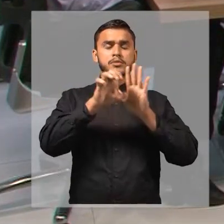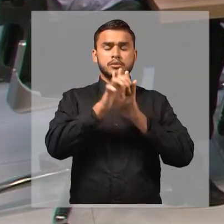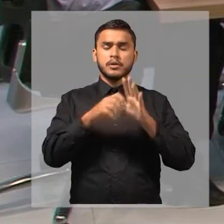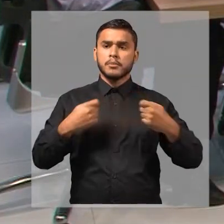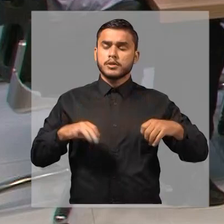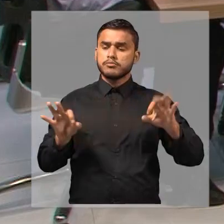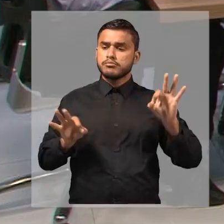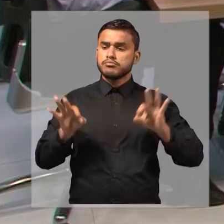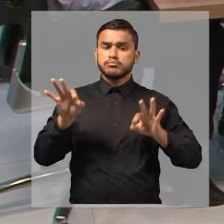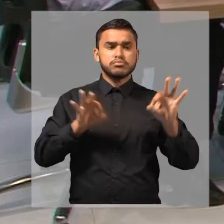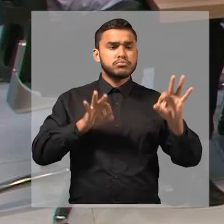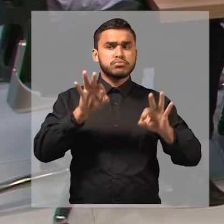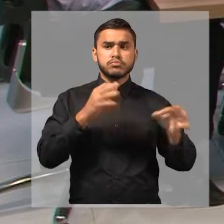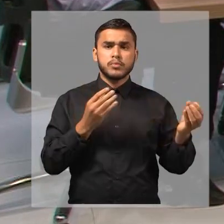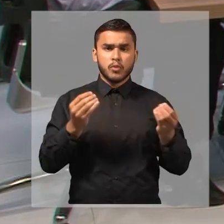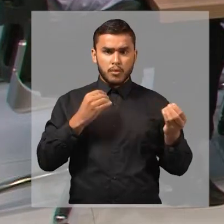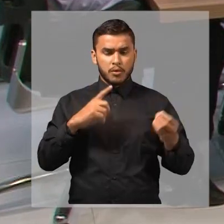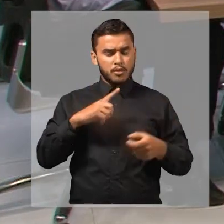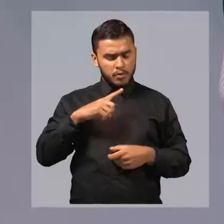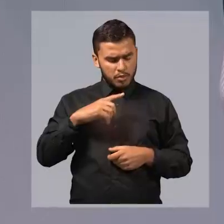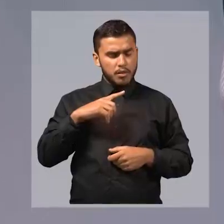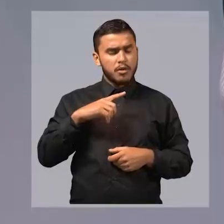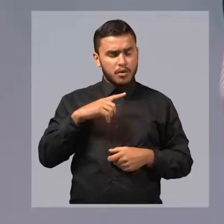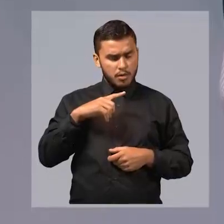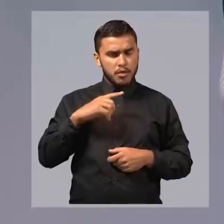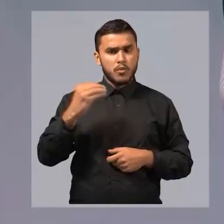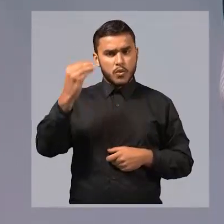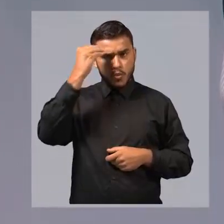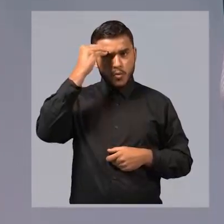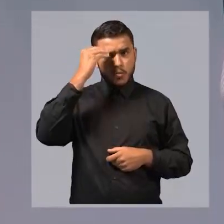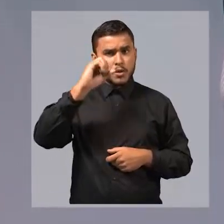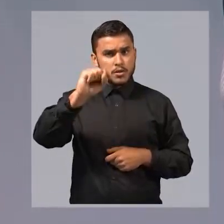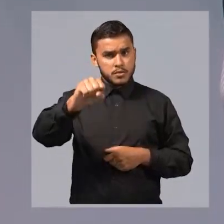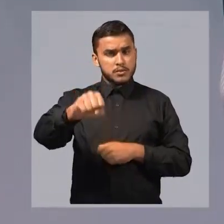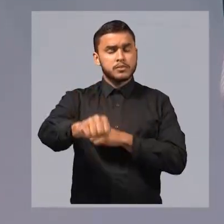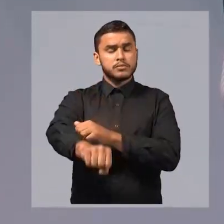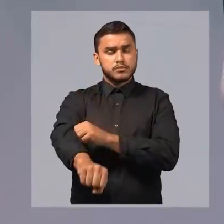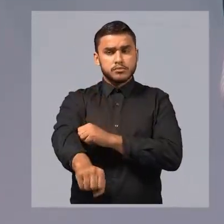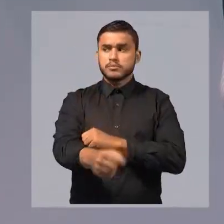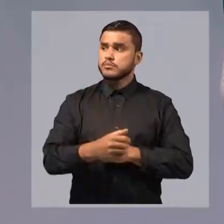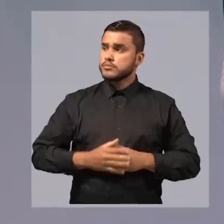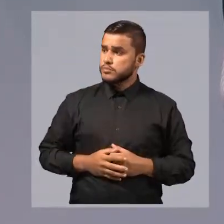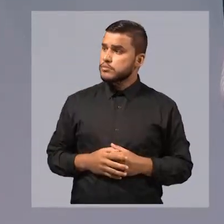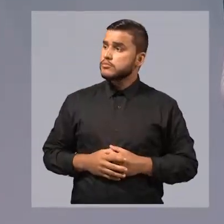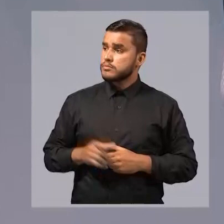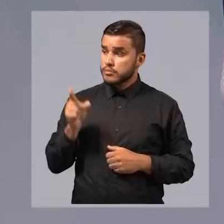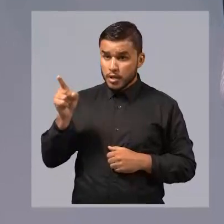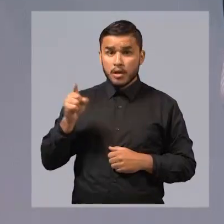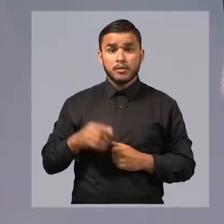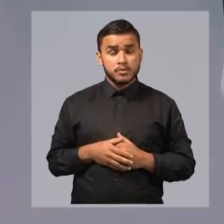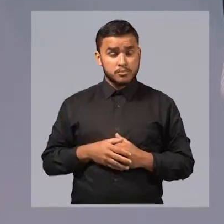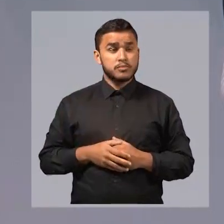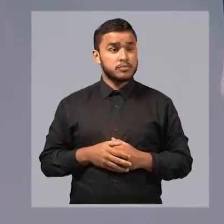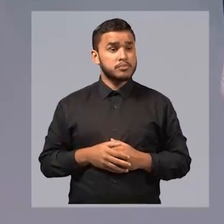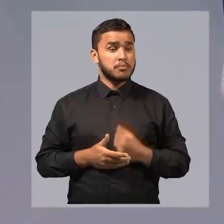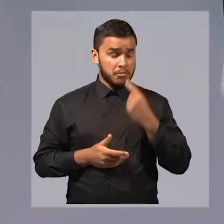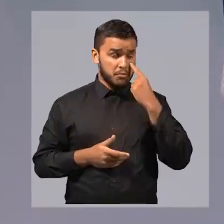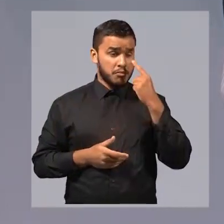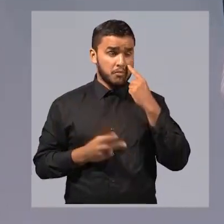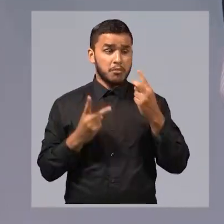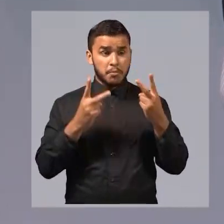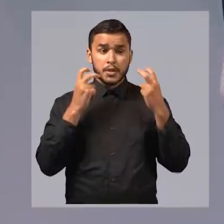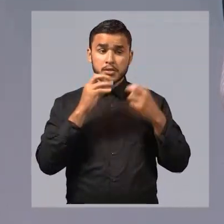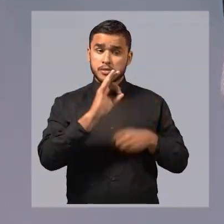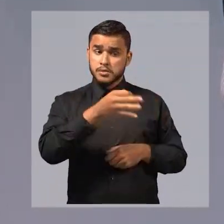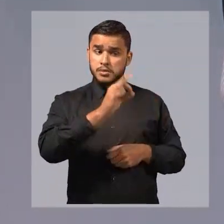a forma como se está lidando com isso. Perfeito. Né? Essa lembrança é interessante porque já se percebe nesse ano,